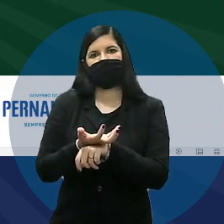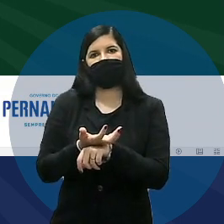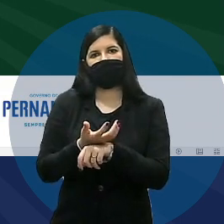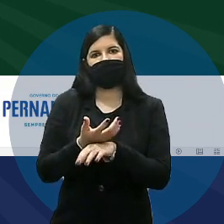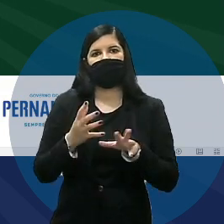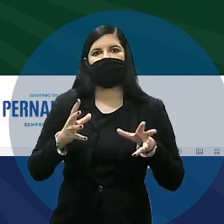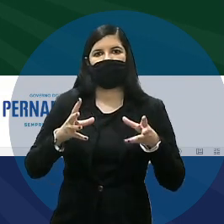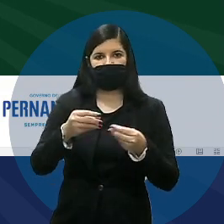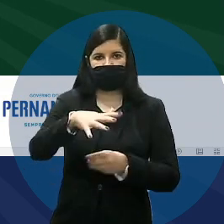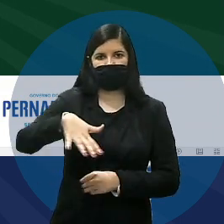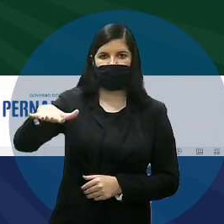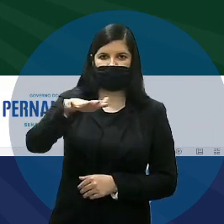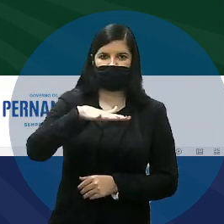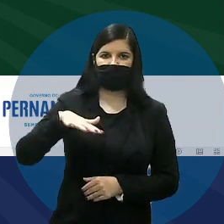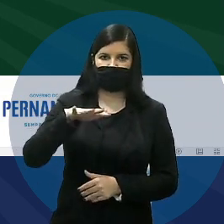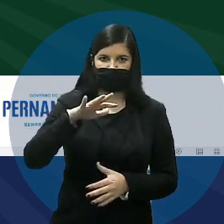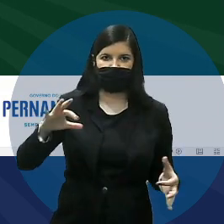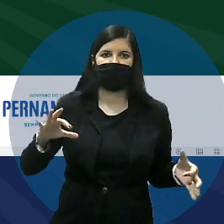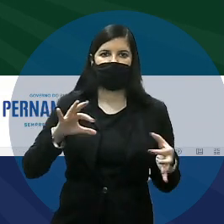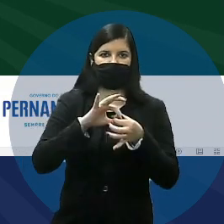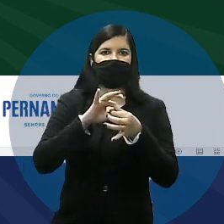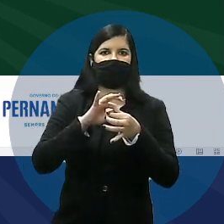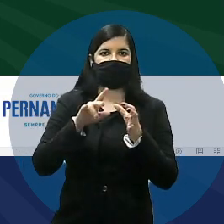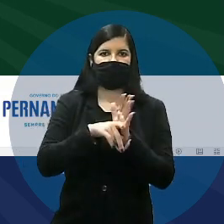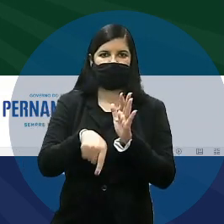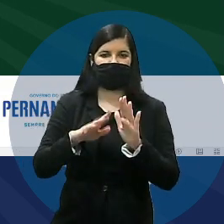respectivas áreas envolvidas dentro da escola.